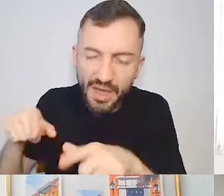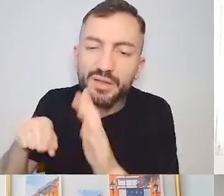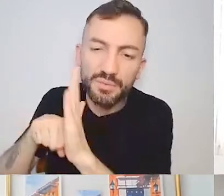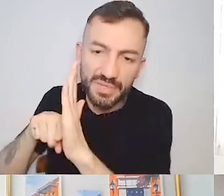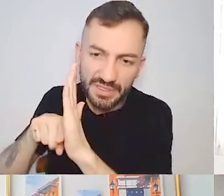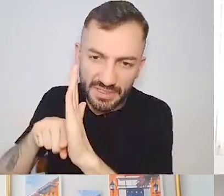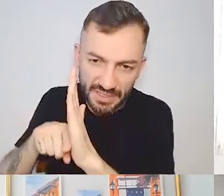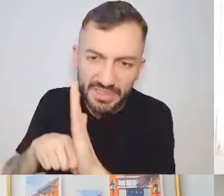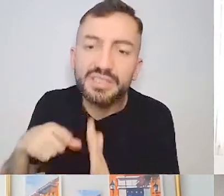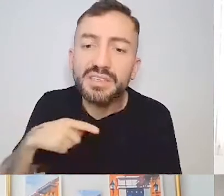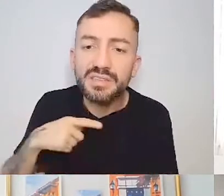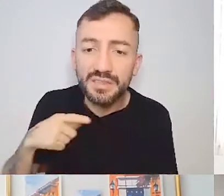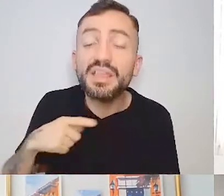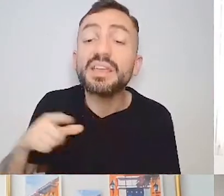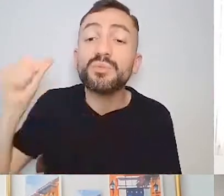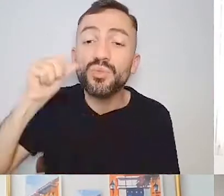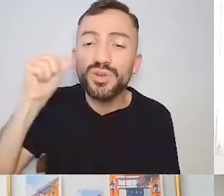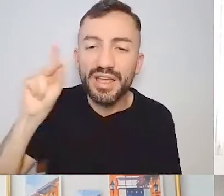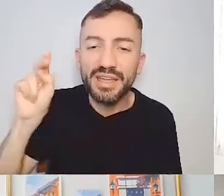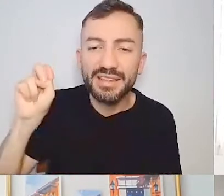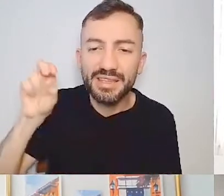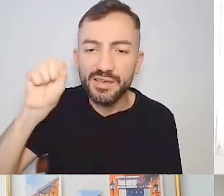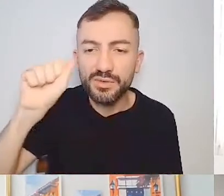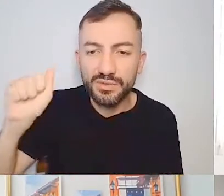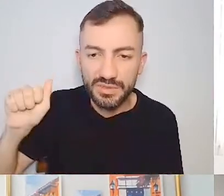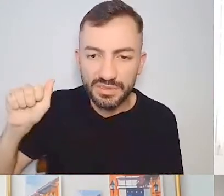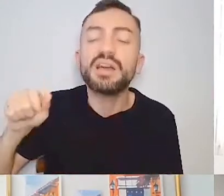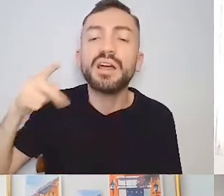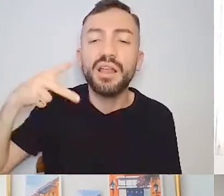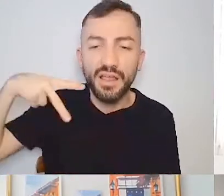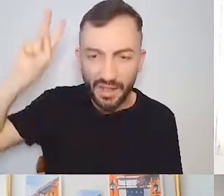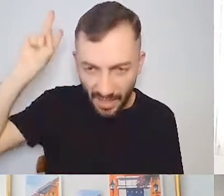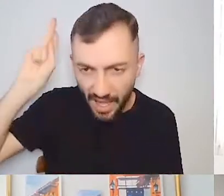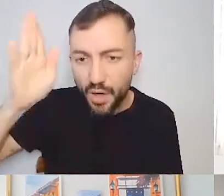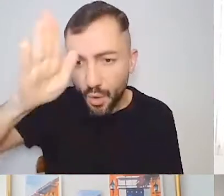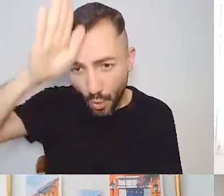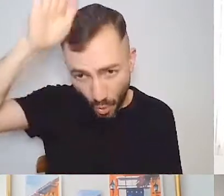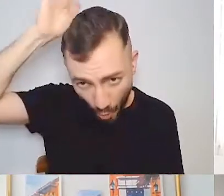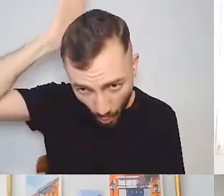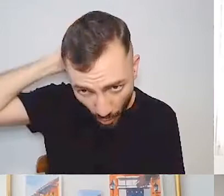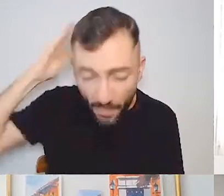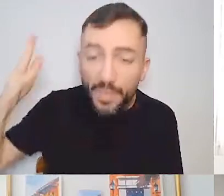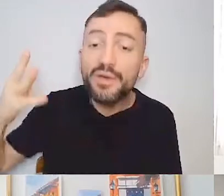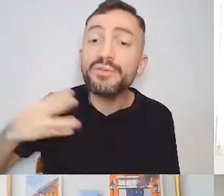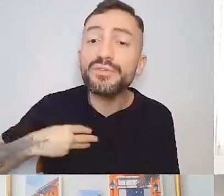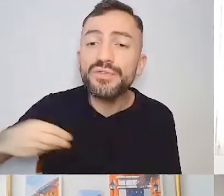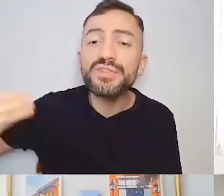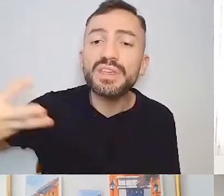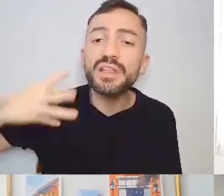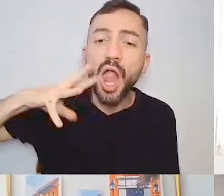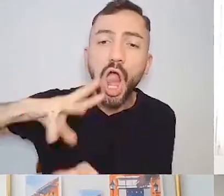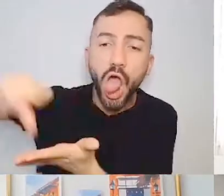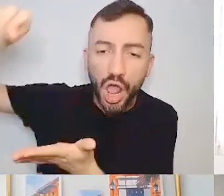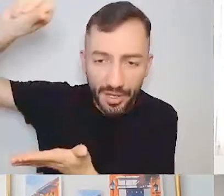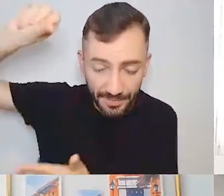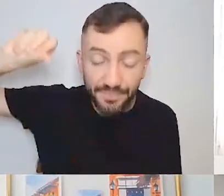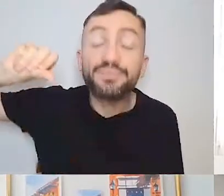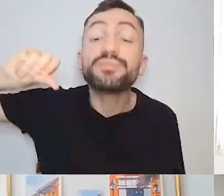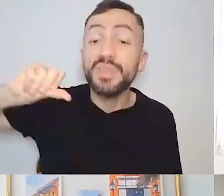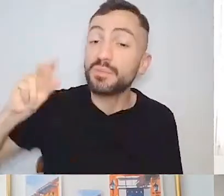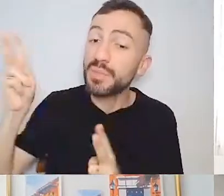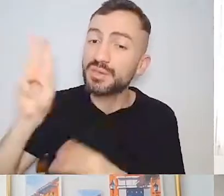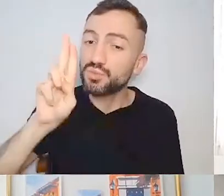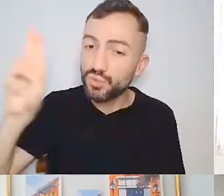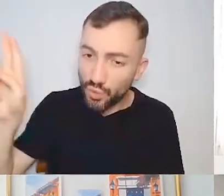deusa romana que teve a filha sequestrada. Esse GT foi iniciativa de psicólogas e assistentes sociais da